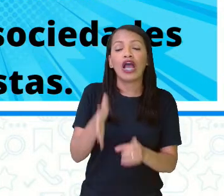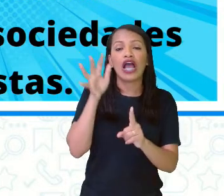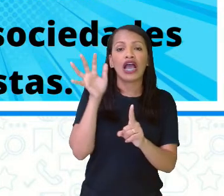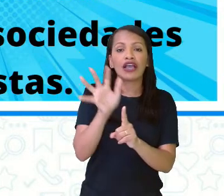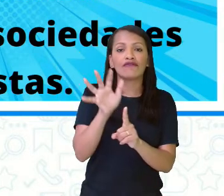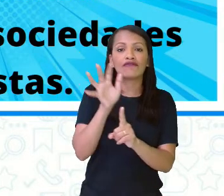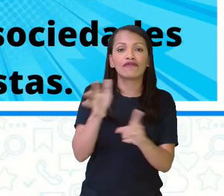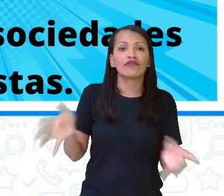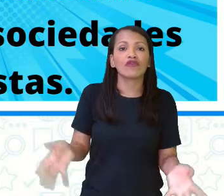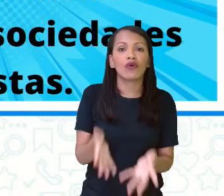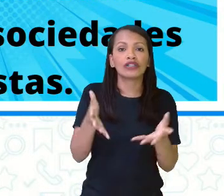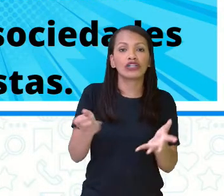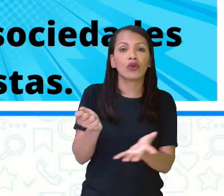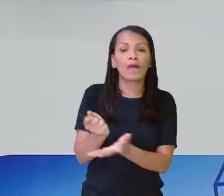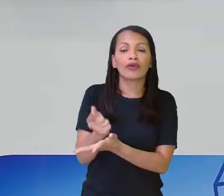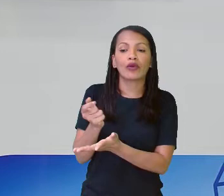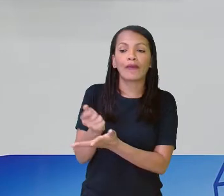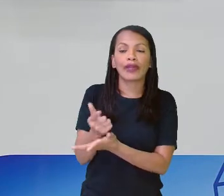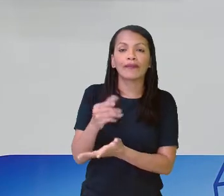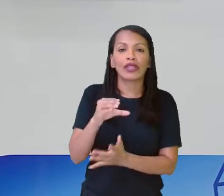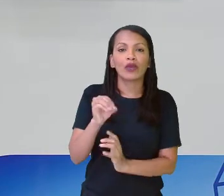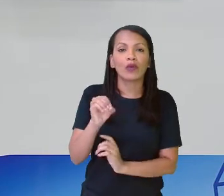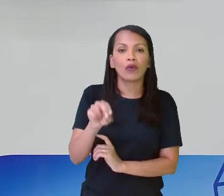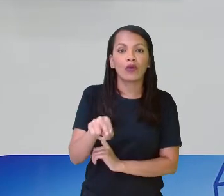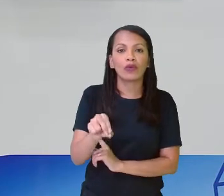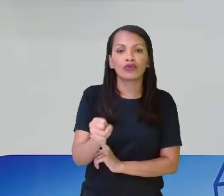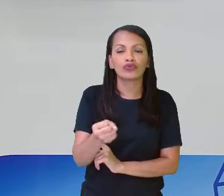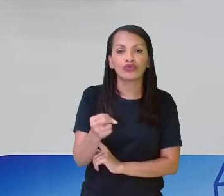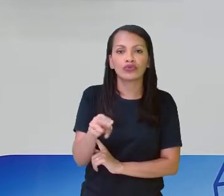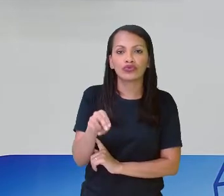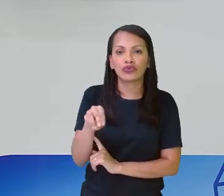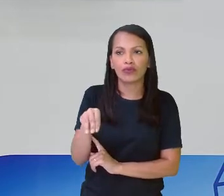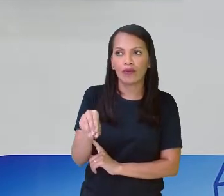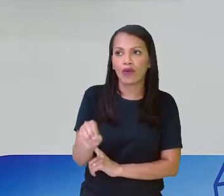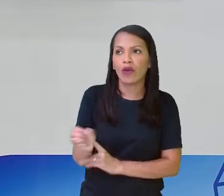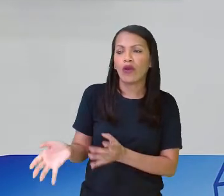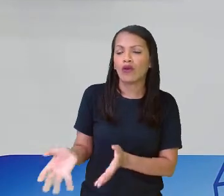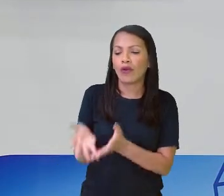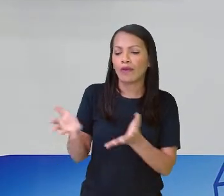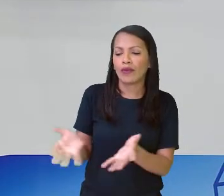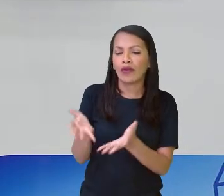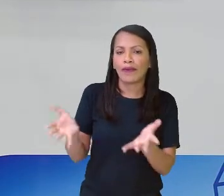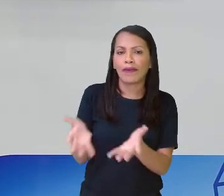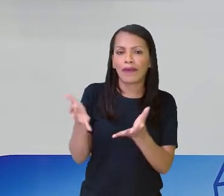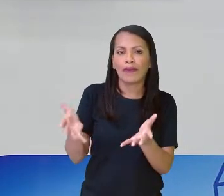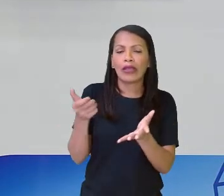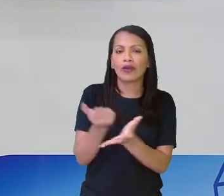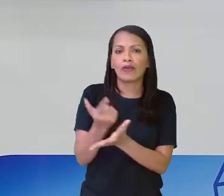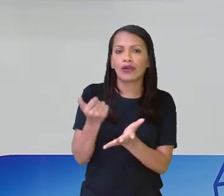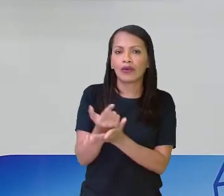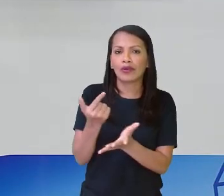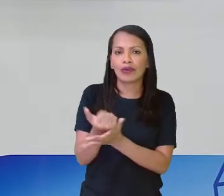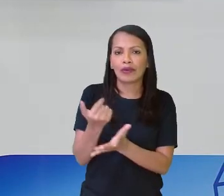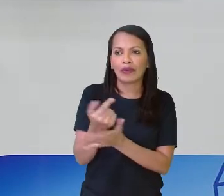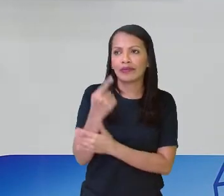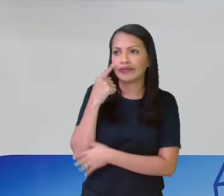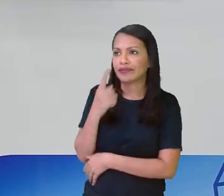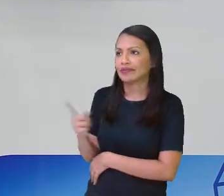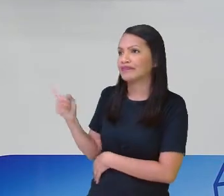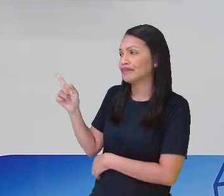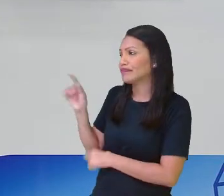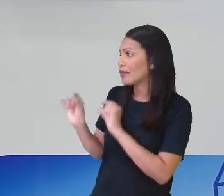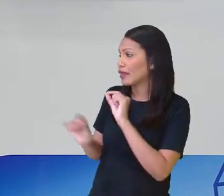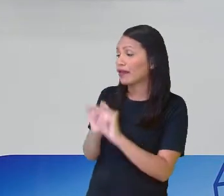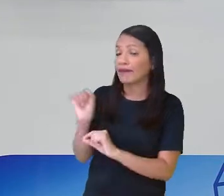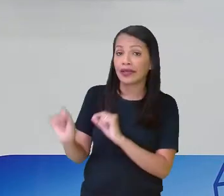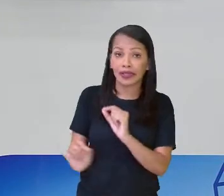outra reportagem, o que é que o consumo afeta o meio ambiente. Vejam que um assunto vai puxando o outro, né? Aí aqui nós vemos que o